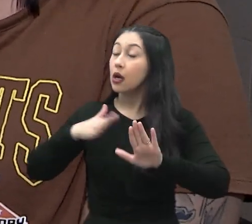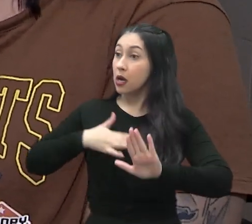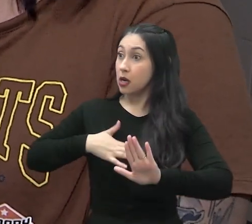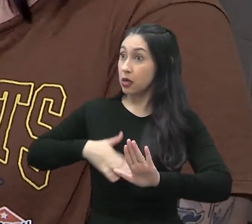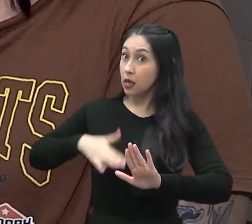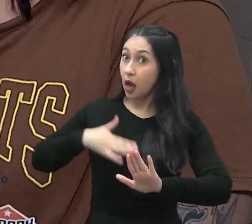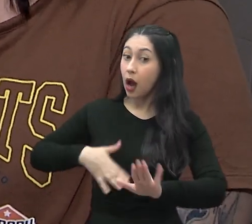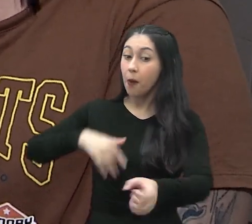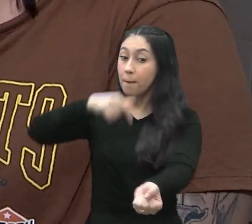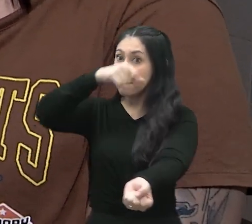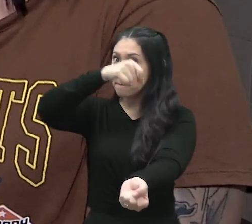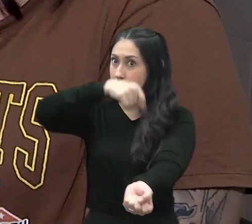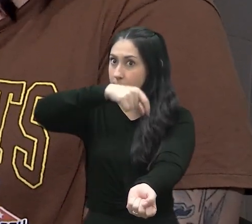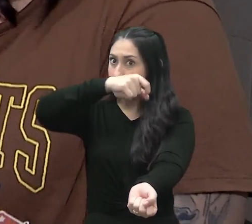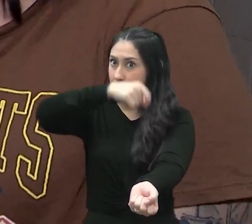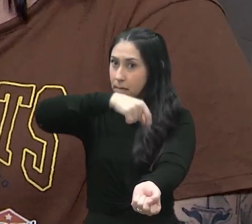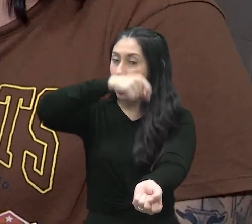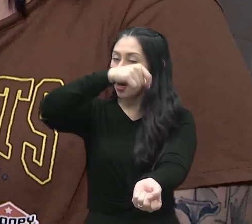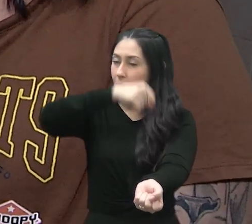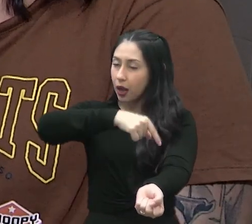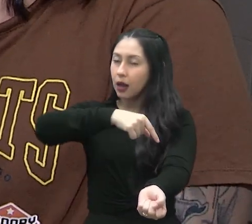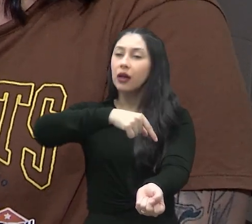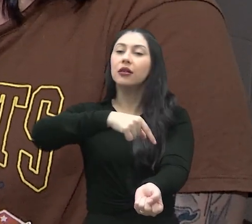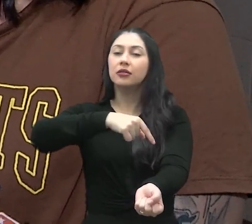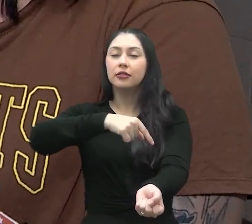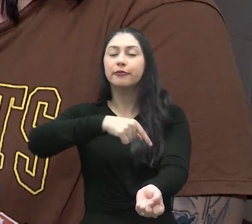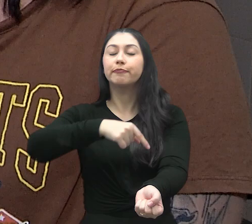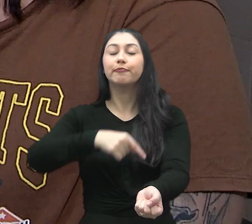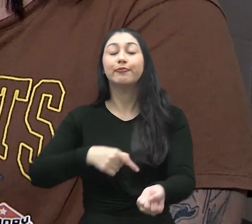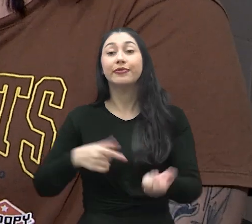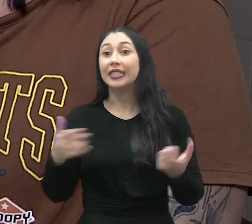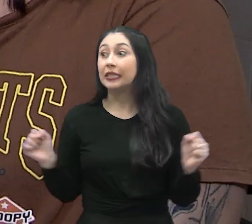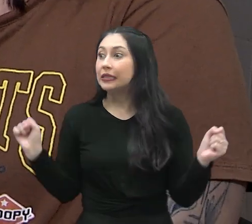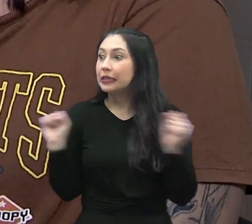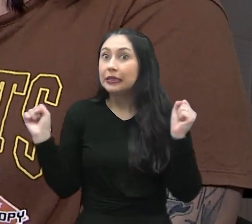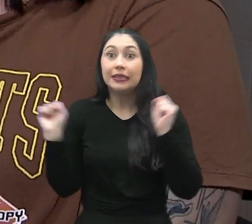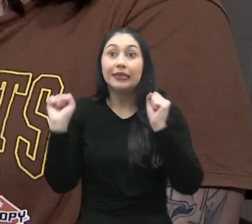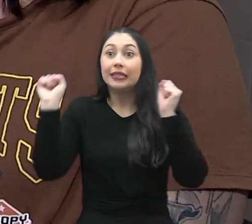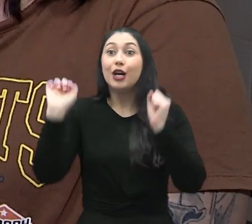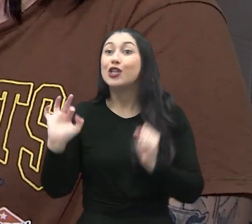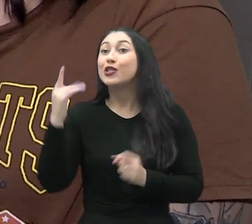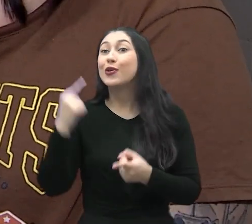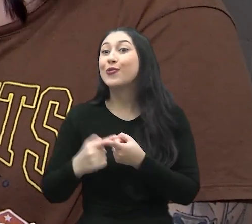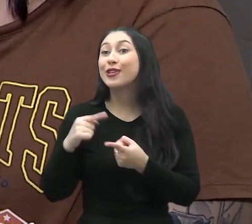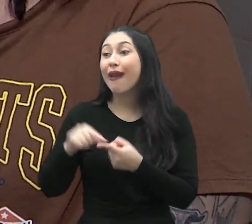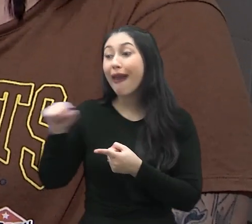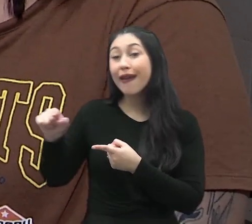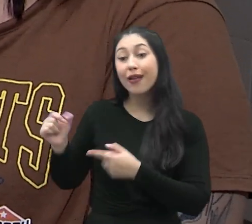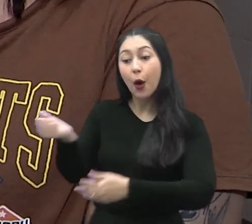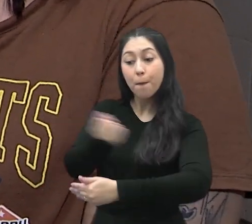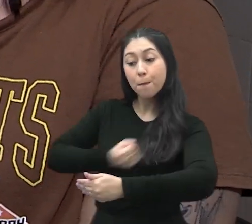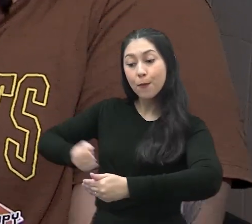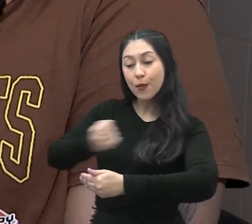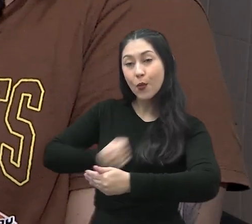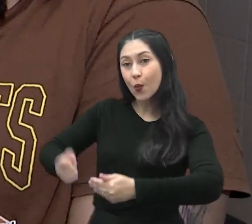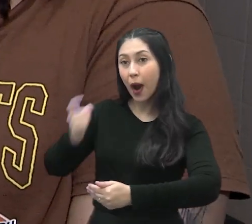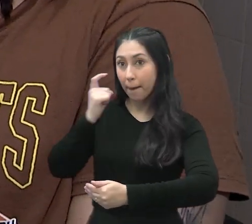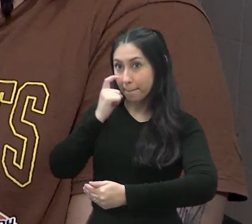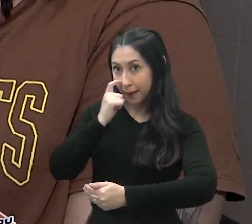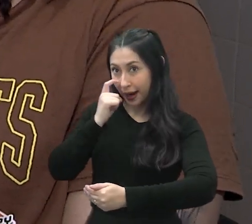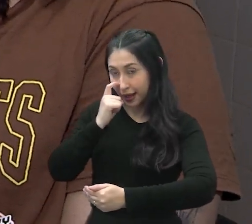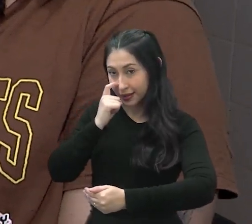entendeu? Aí ficamos um tempo tomando um soro para dar uma acalmada, né? E uma crise que ele teve quando ele foi fazer um